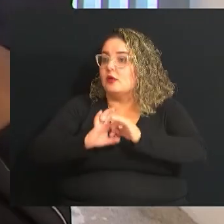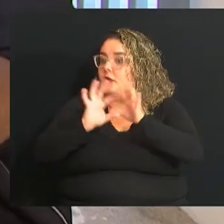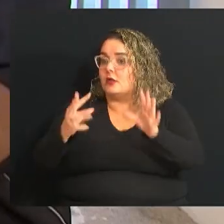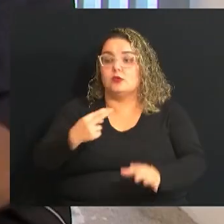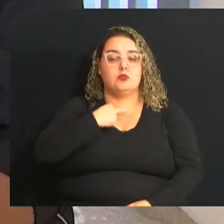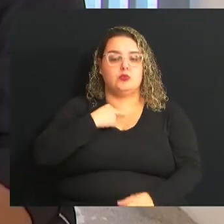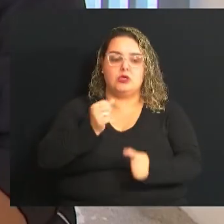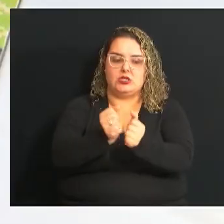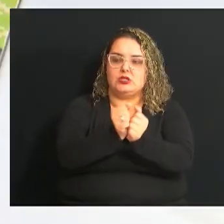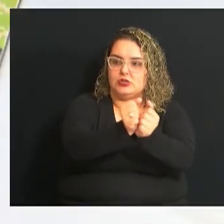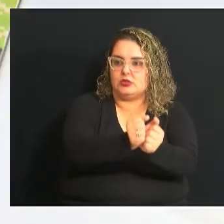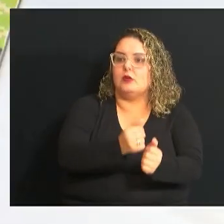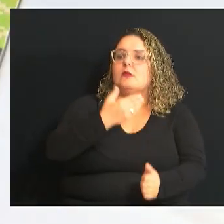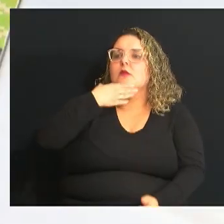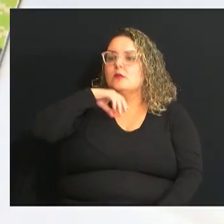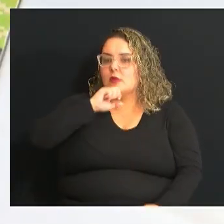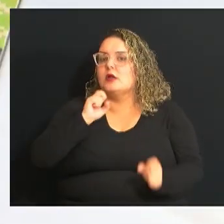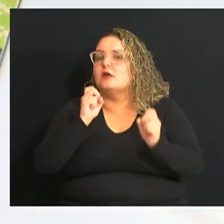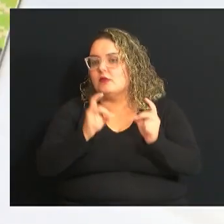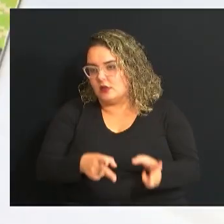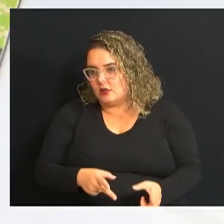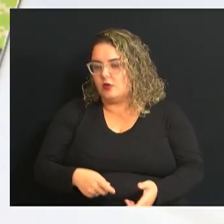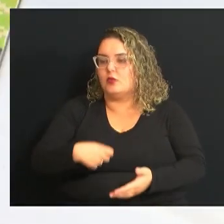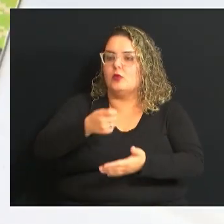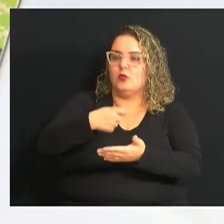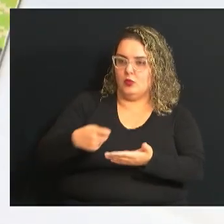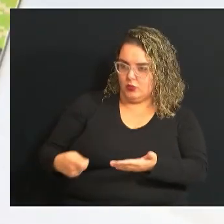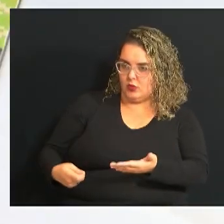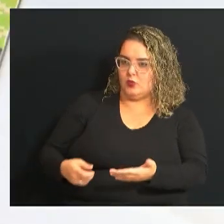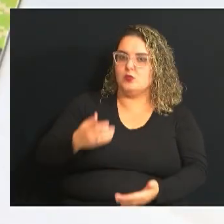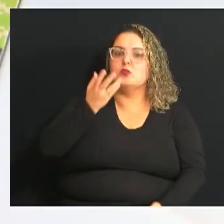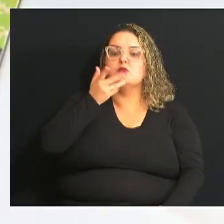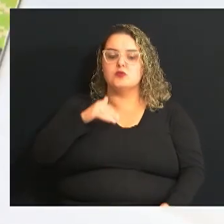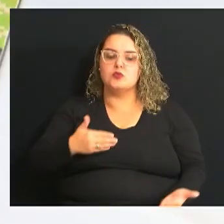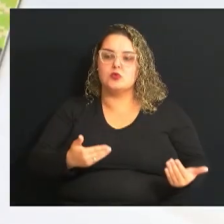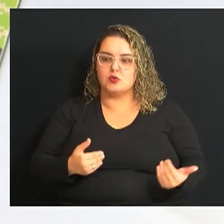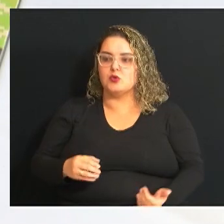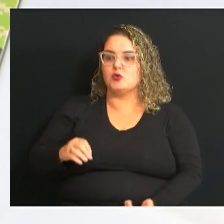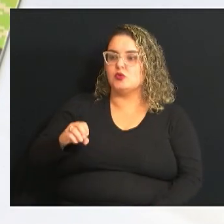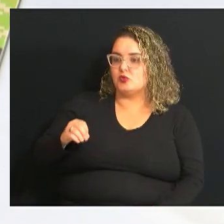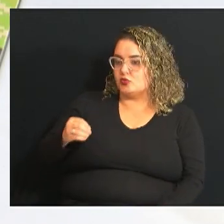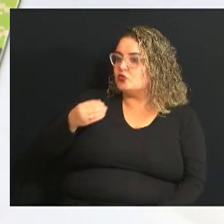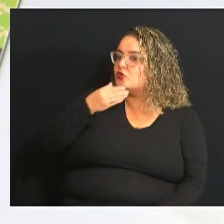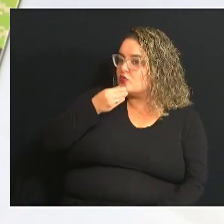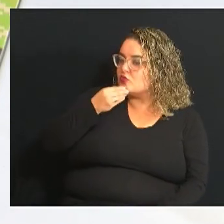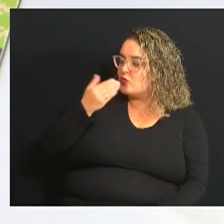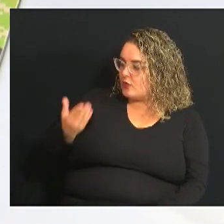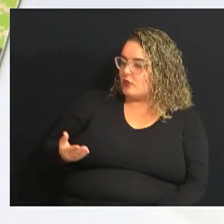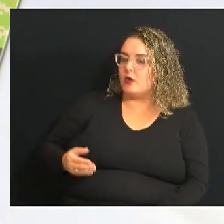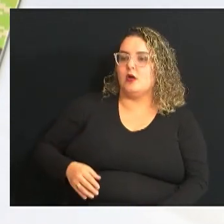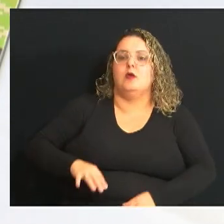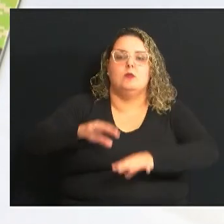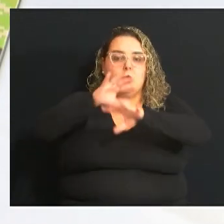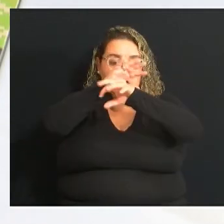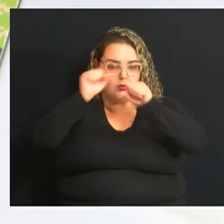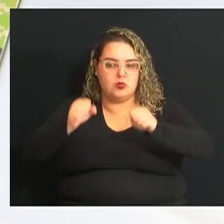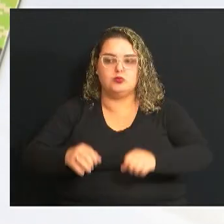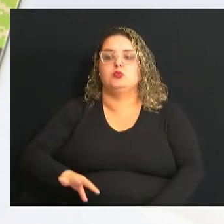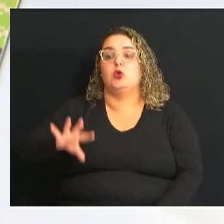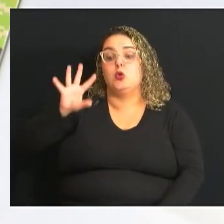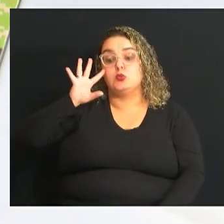personagem homenageado com a biografia na placa que identifica a rua que leva seu nome é Luiz Gama, também apontado no